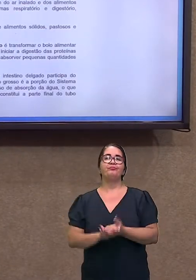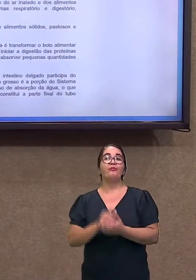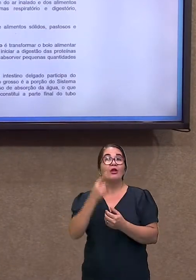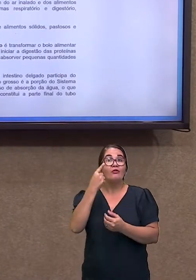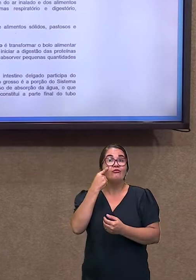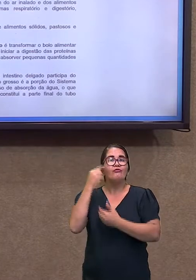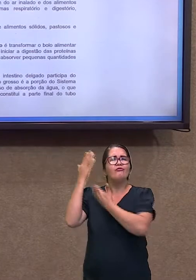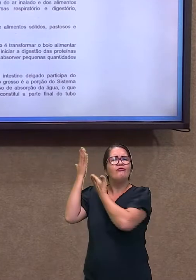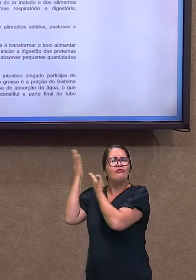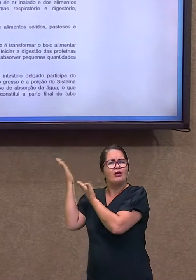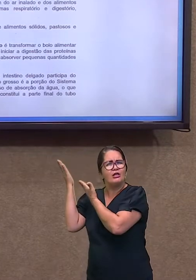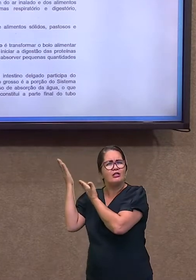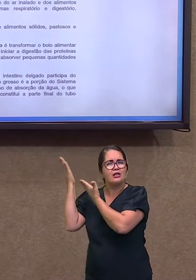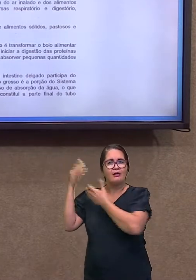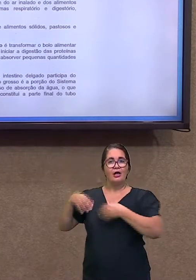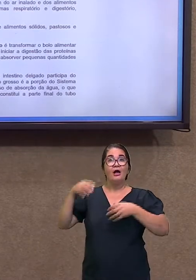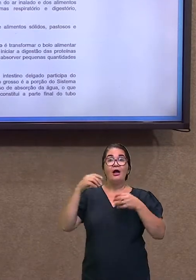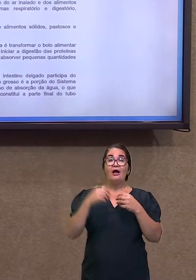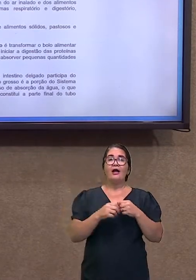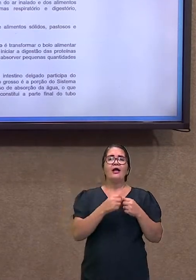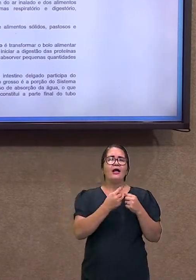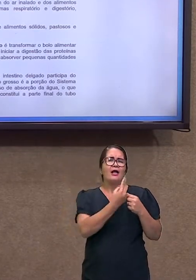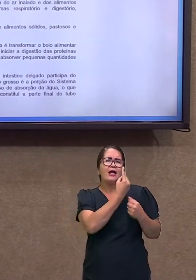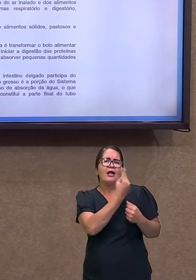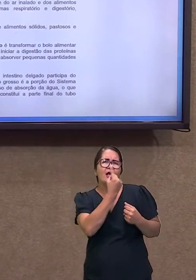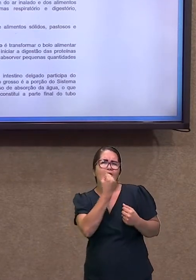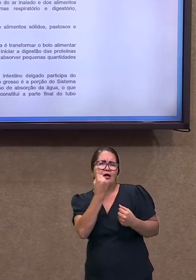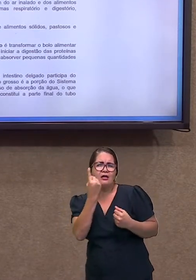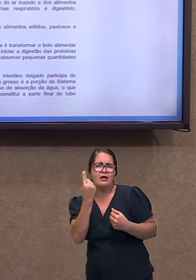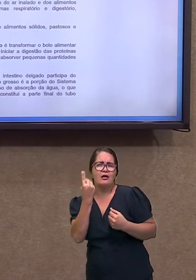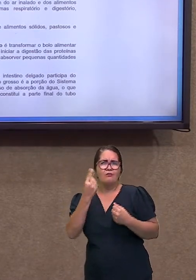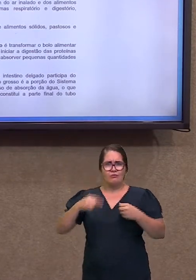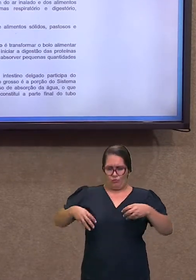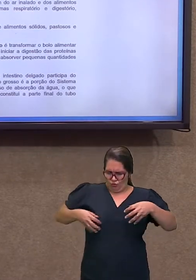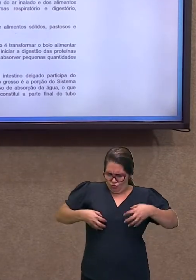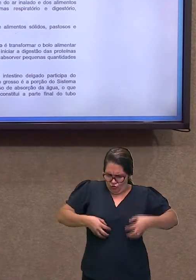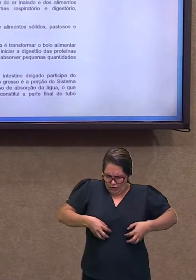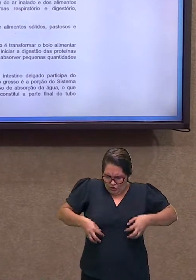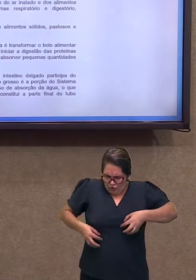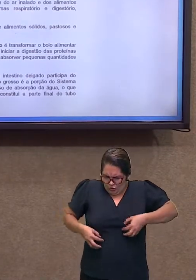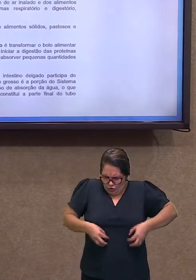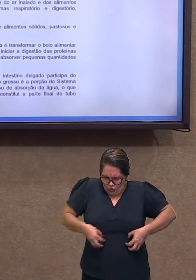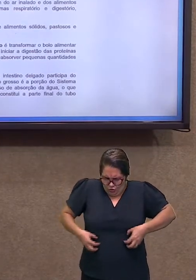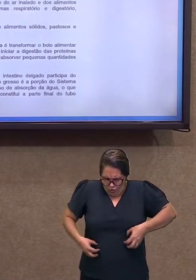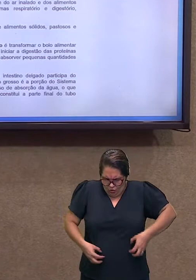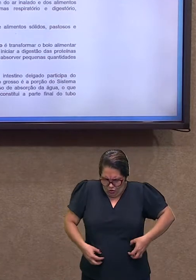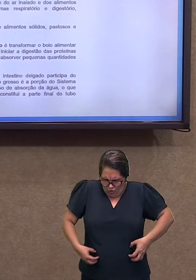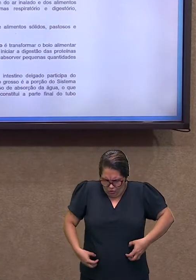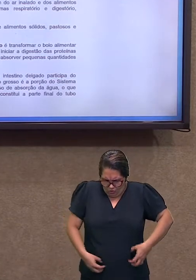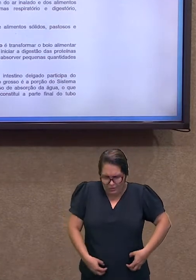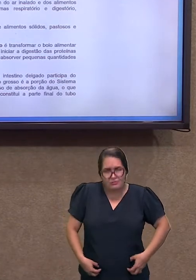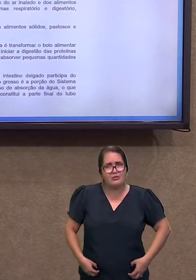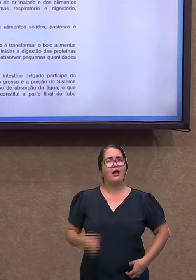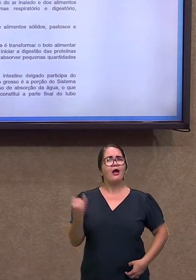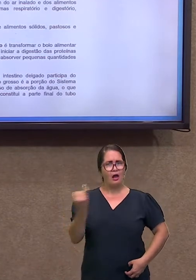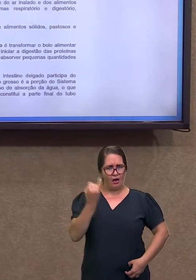Cada um destes órgãos que nós vimos lá tem uma função dentro do nosso